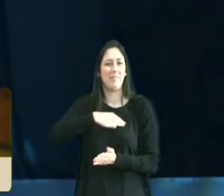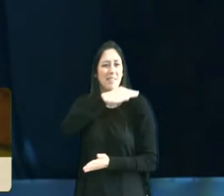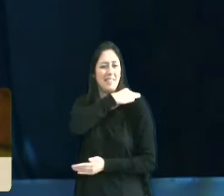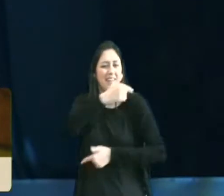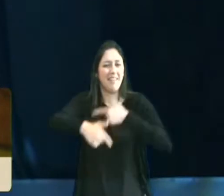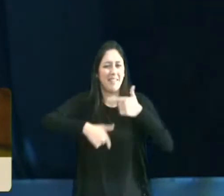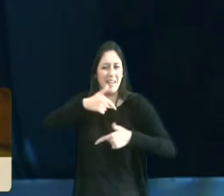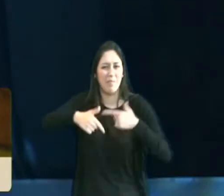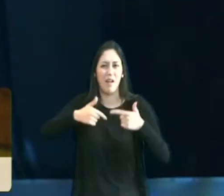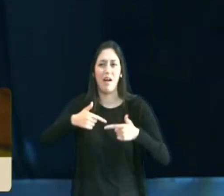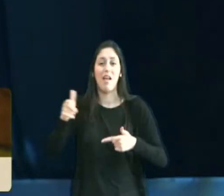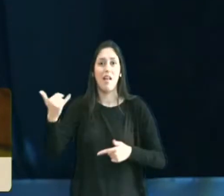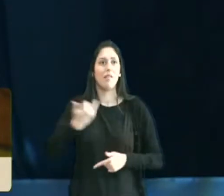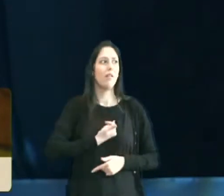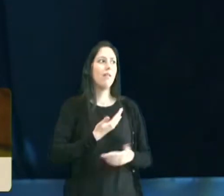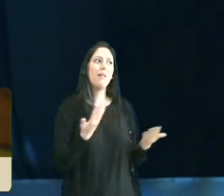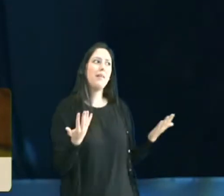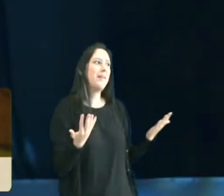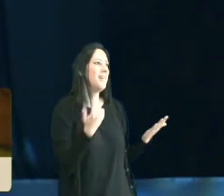um